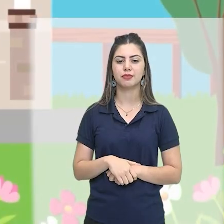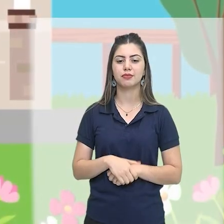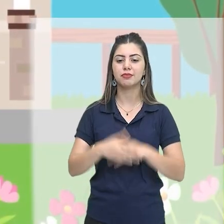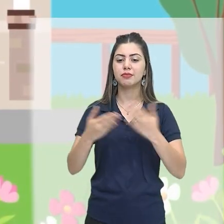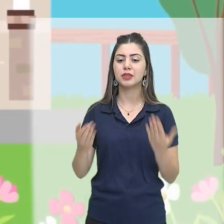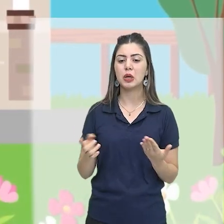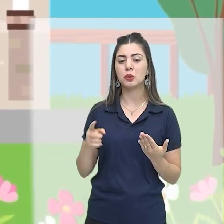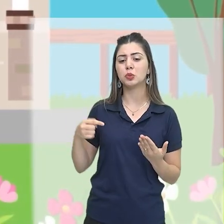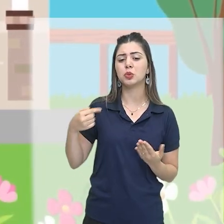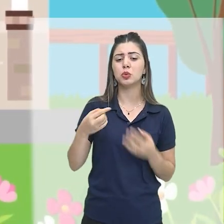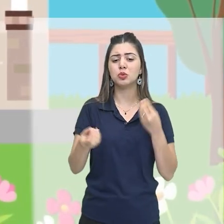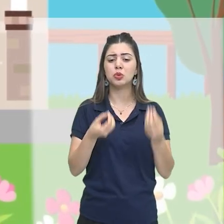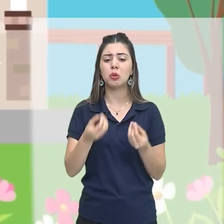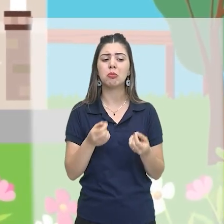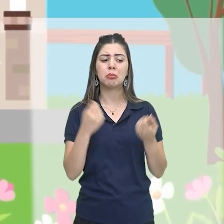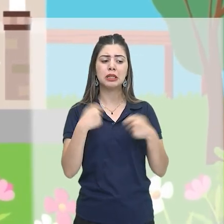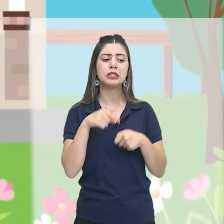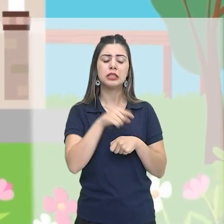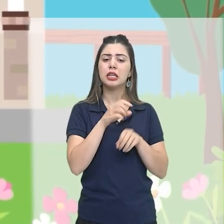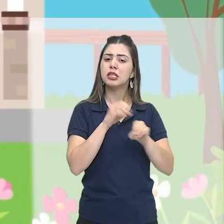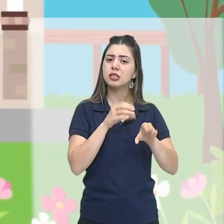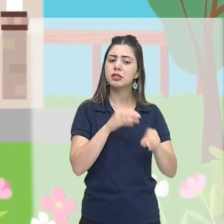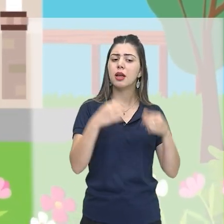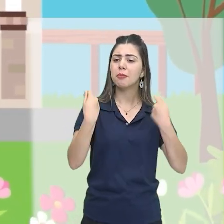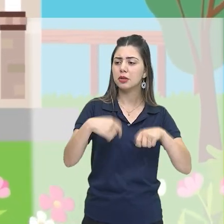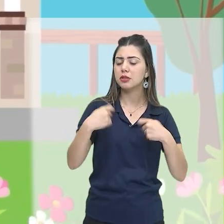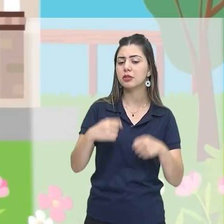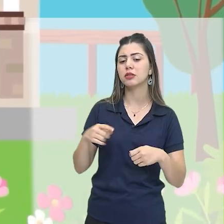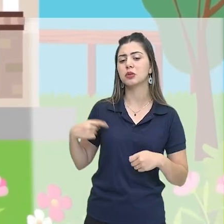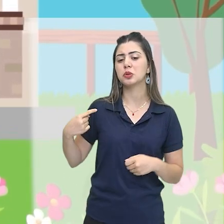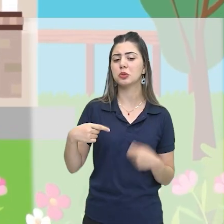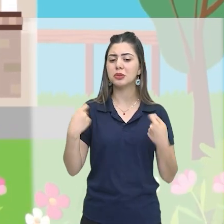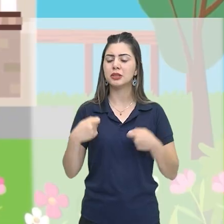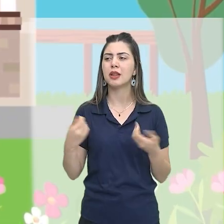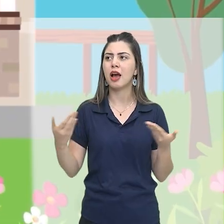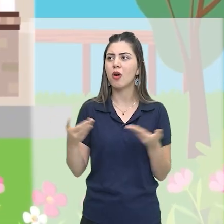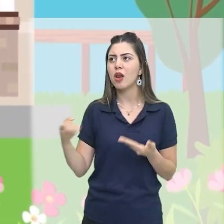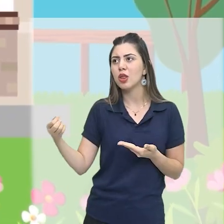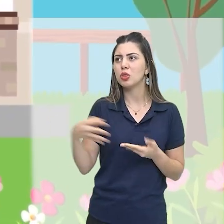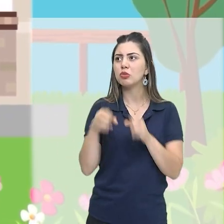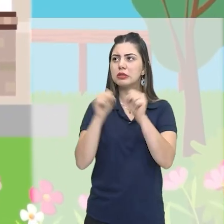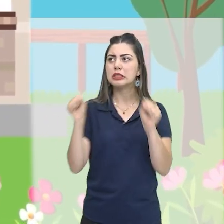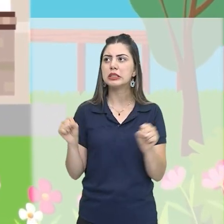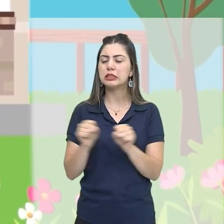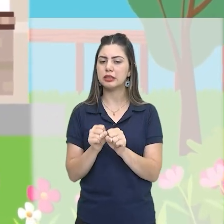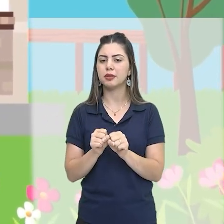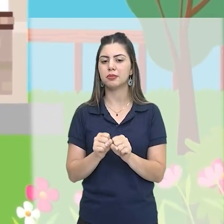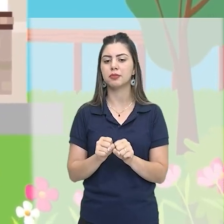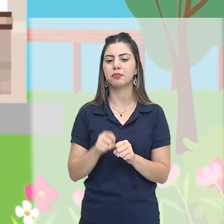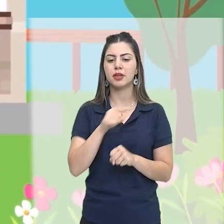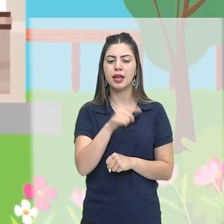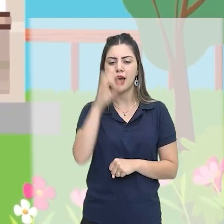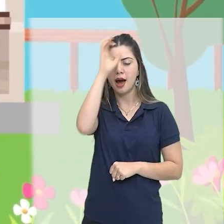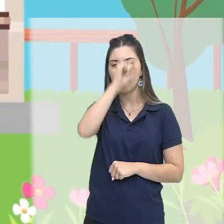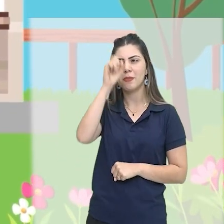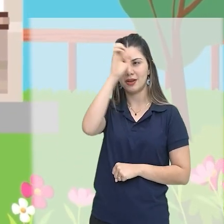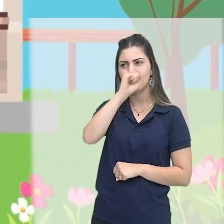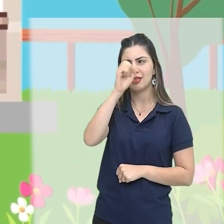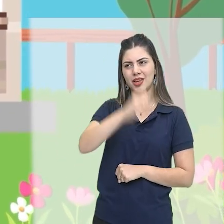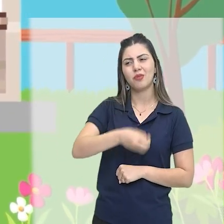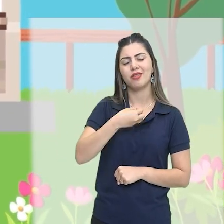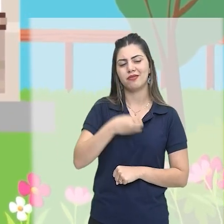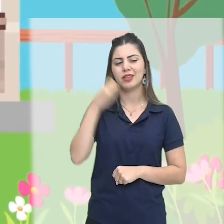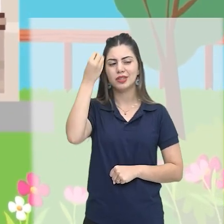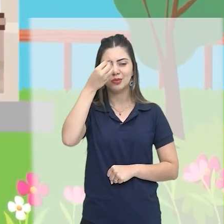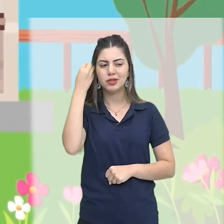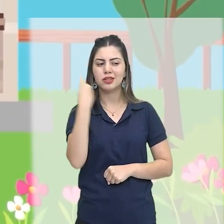Não podemos simplesmente deixar Tistu sem educação. Precisamos de um novo sistema. Ele aprenderá com o mundo. Vamos